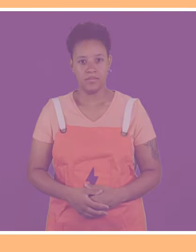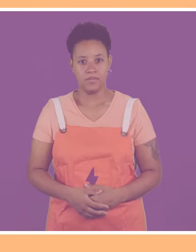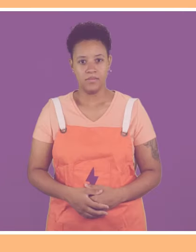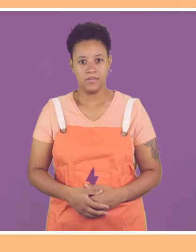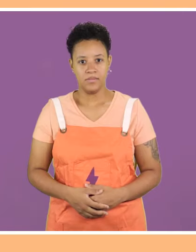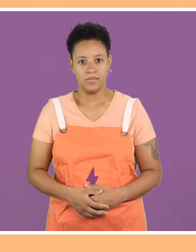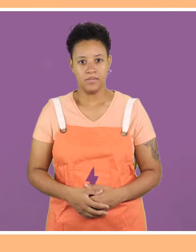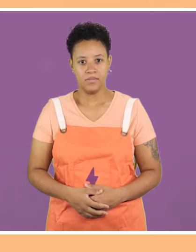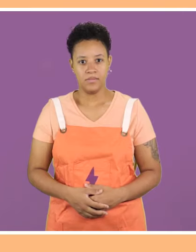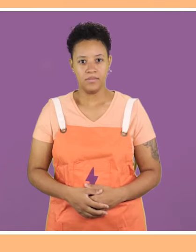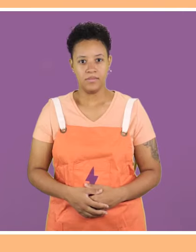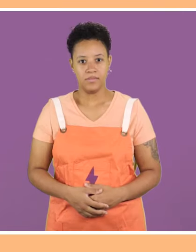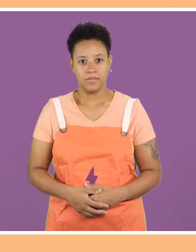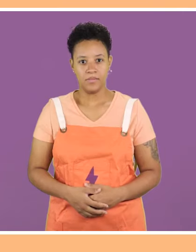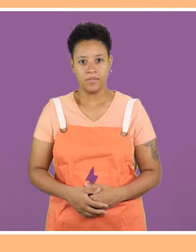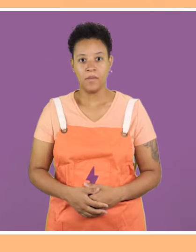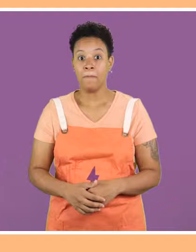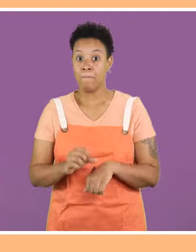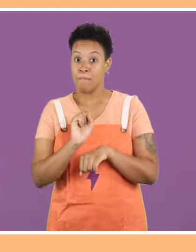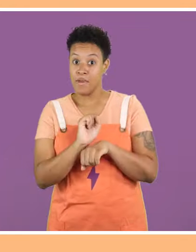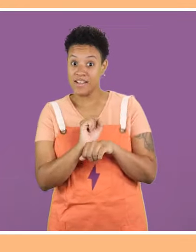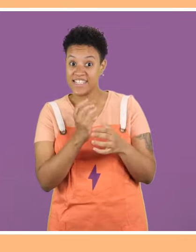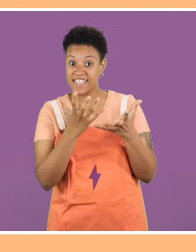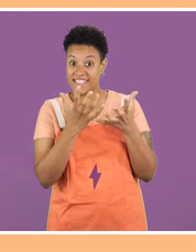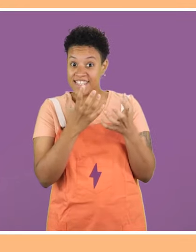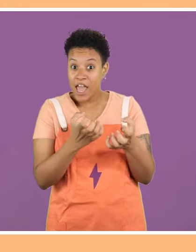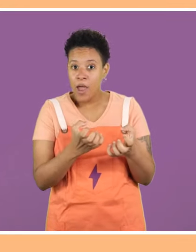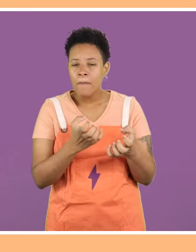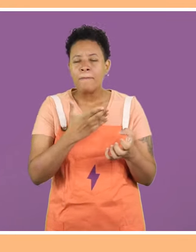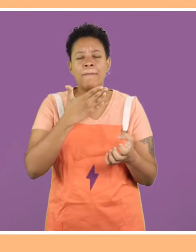Para ela secar bem, o ideal é esperar um dia inteiro.